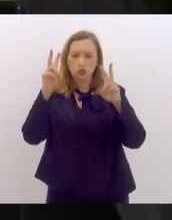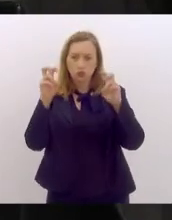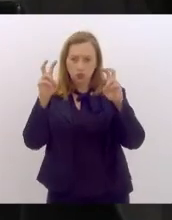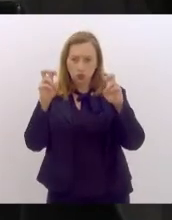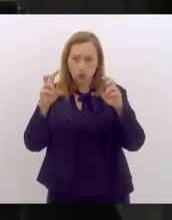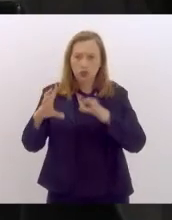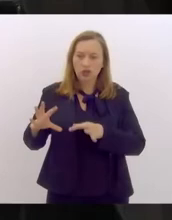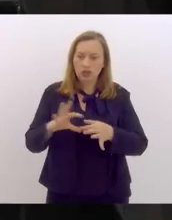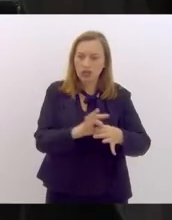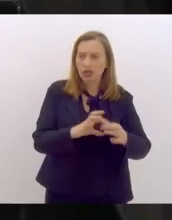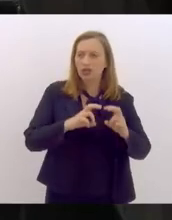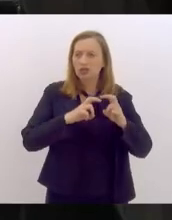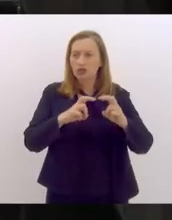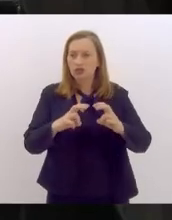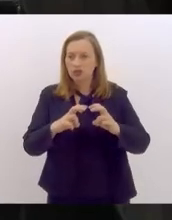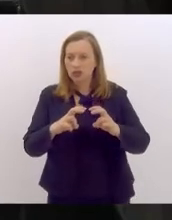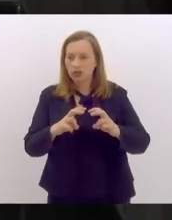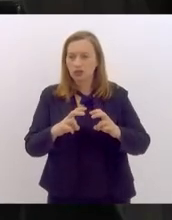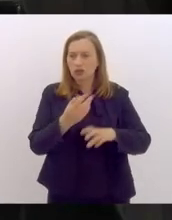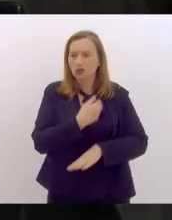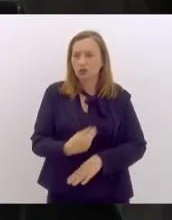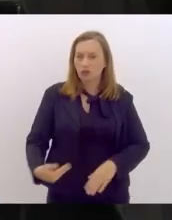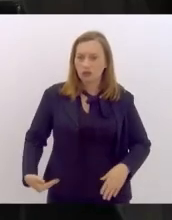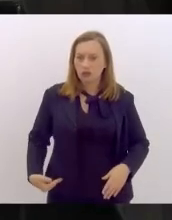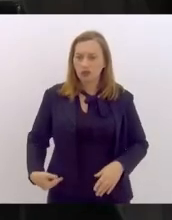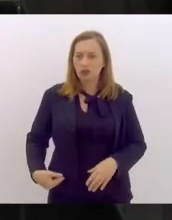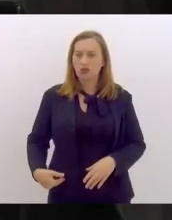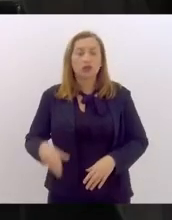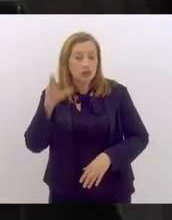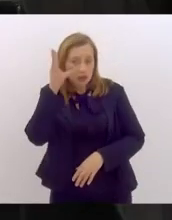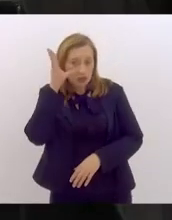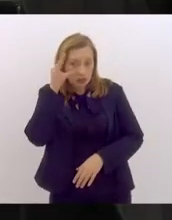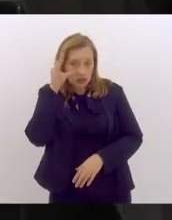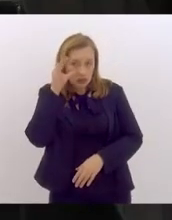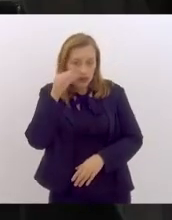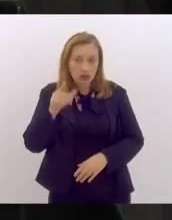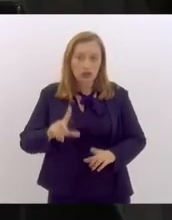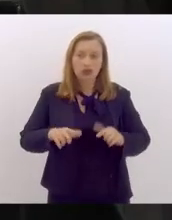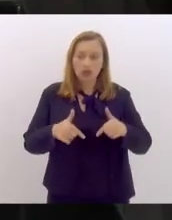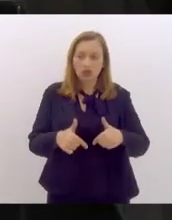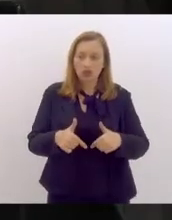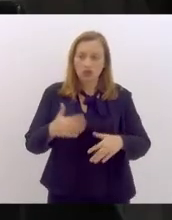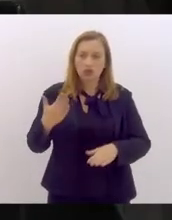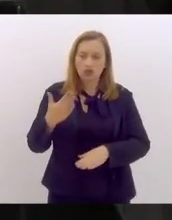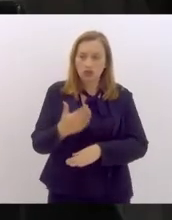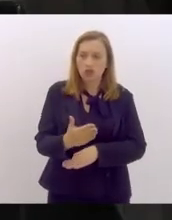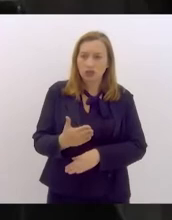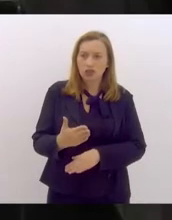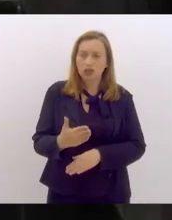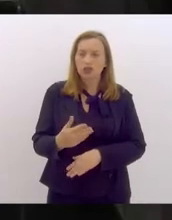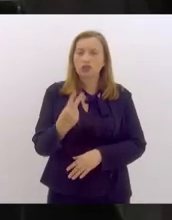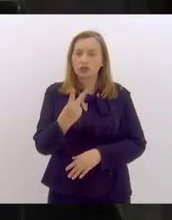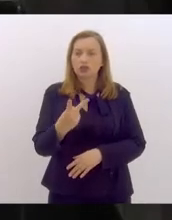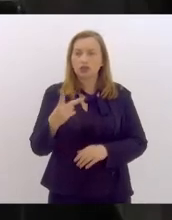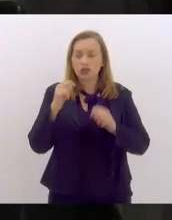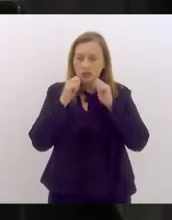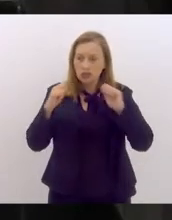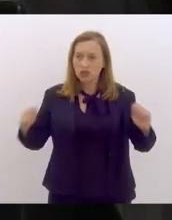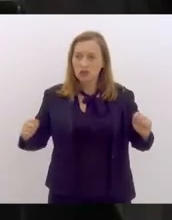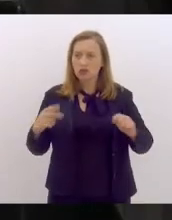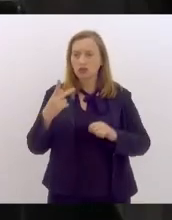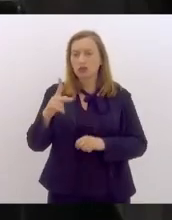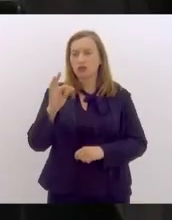ligado aos trens sobre o qual governador se interessou e atuou diretamente destacando dois assessores do seu gabinete